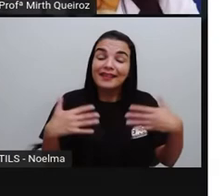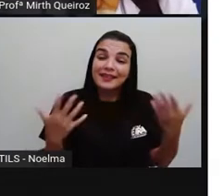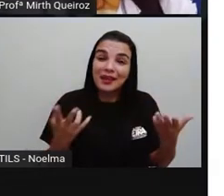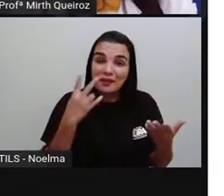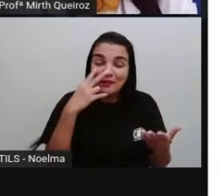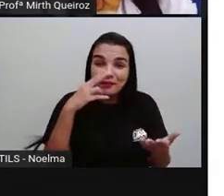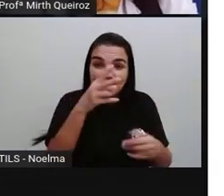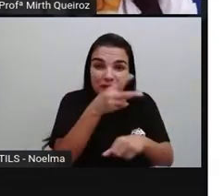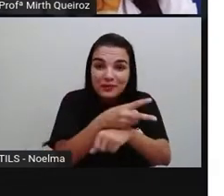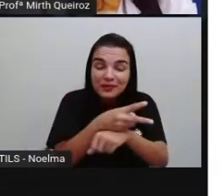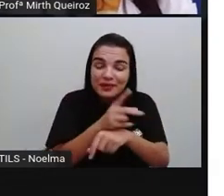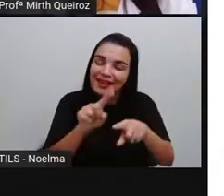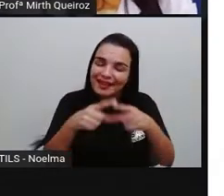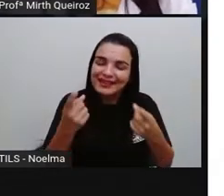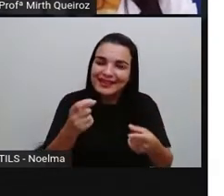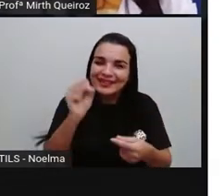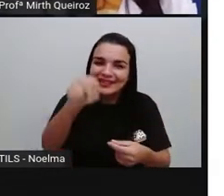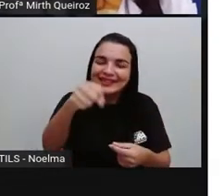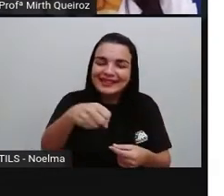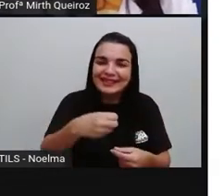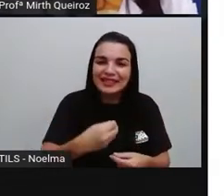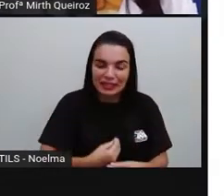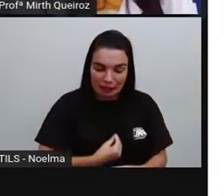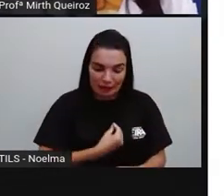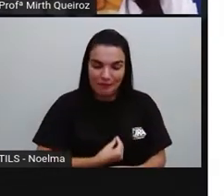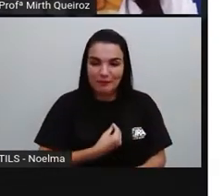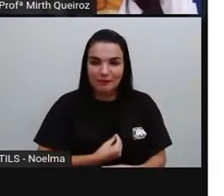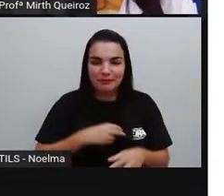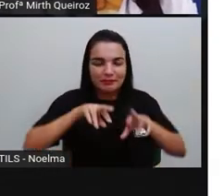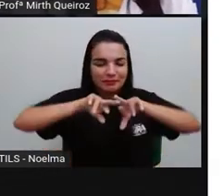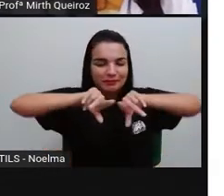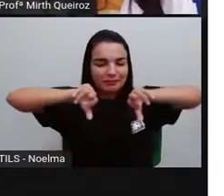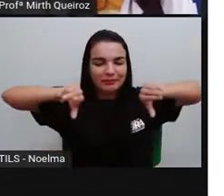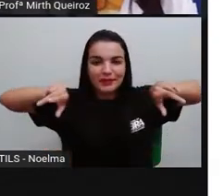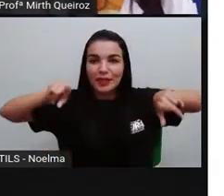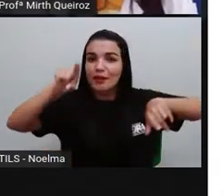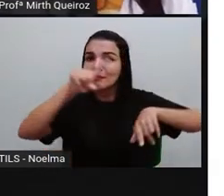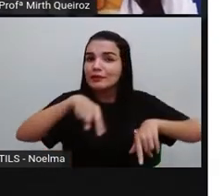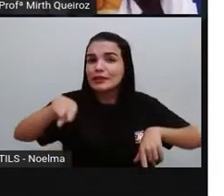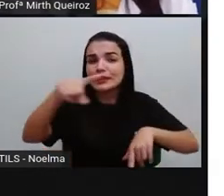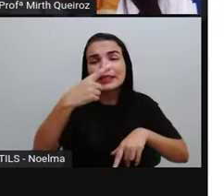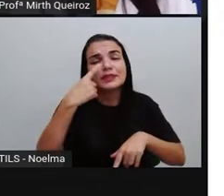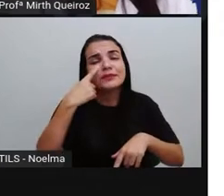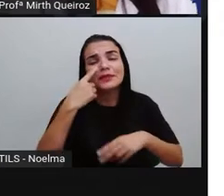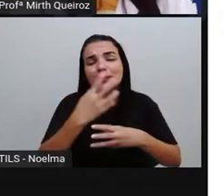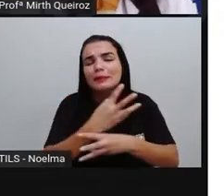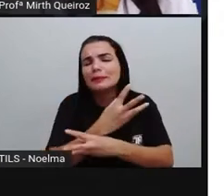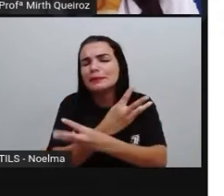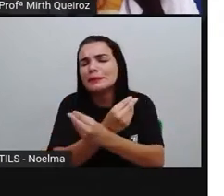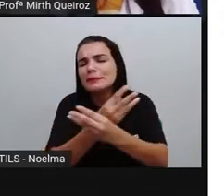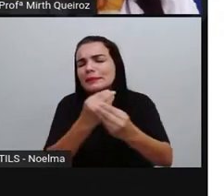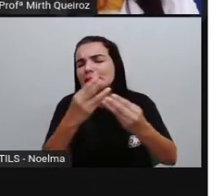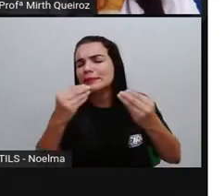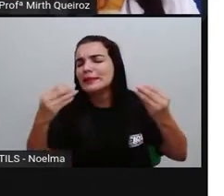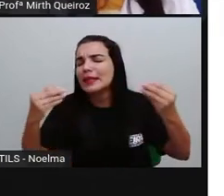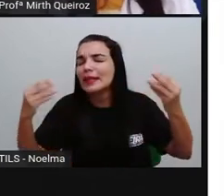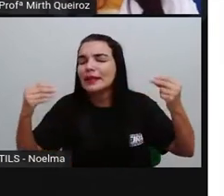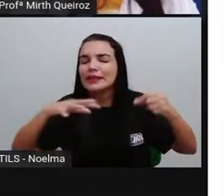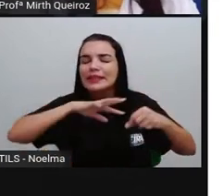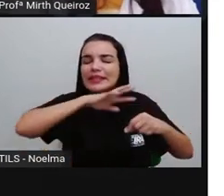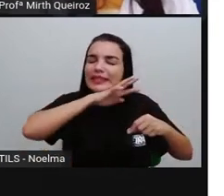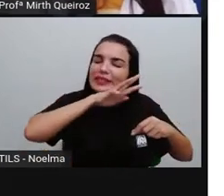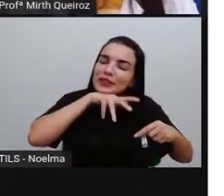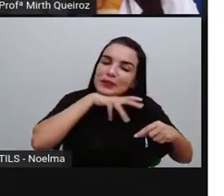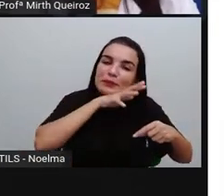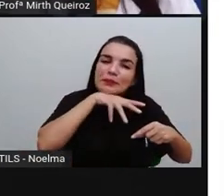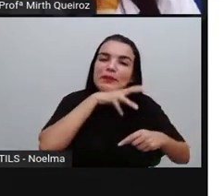A biodiversidade, né? Aí vocês viram várias espécies, tanto de plantas quanto de animais. Vocês